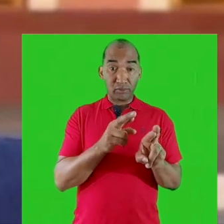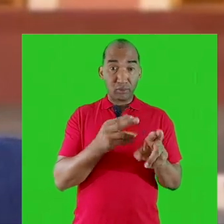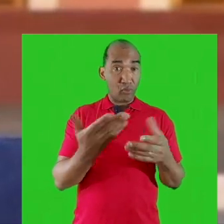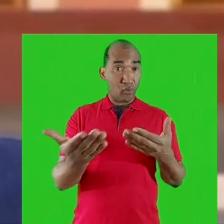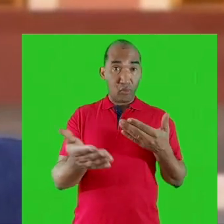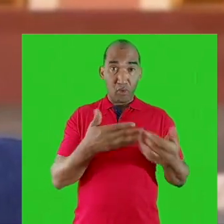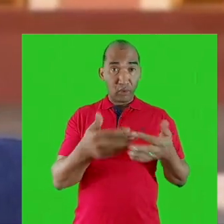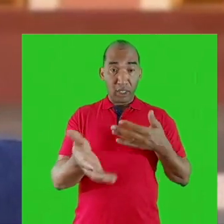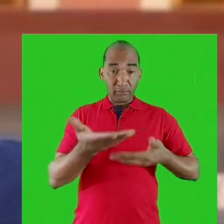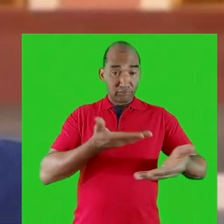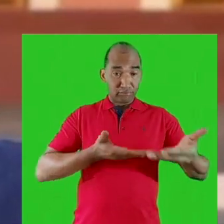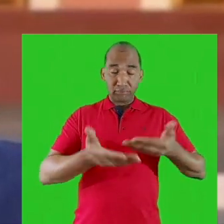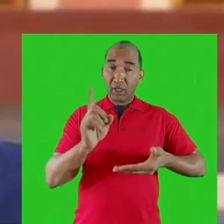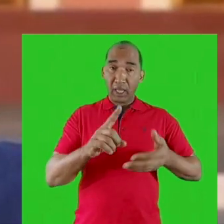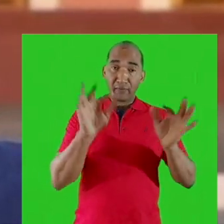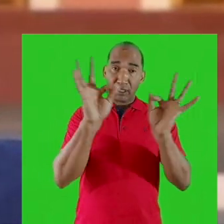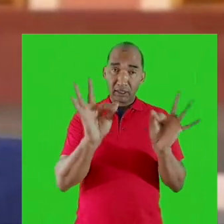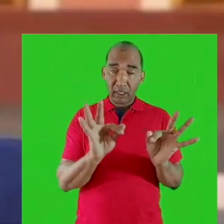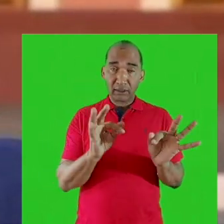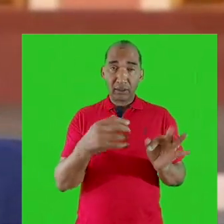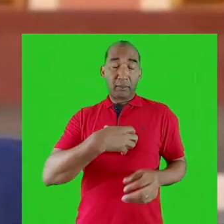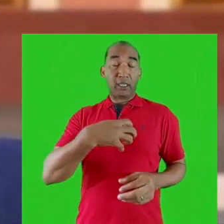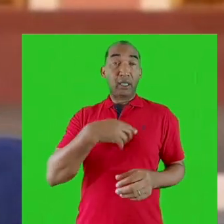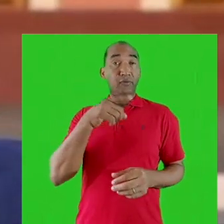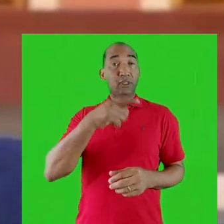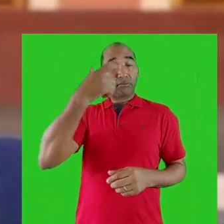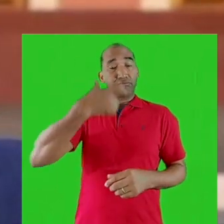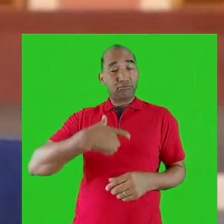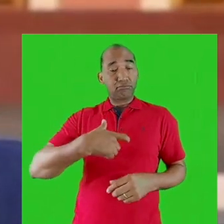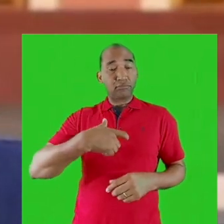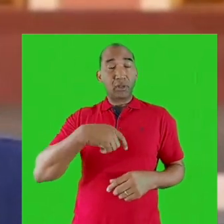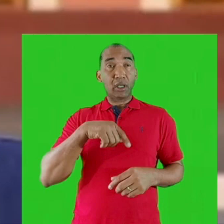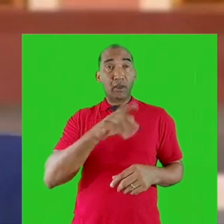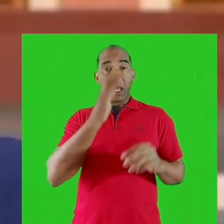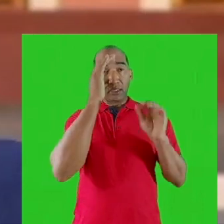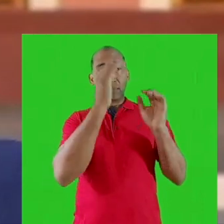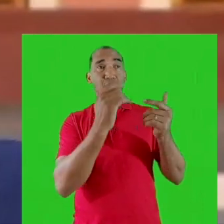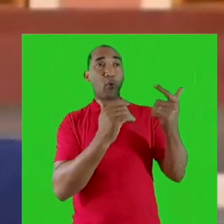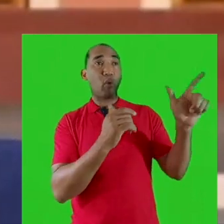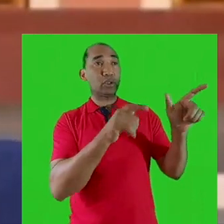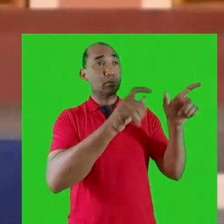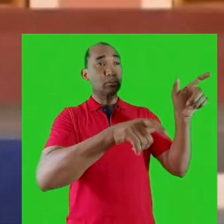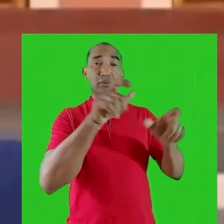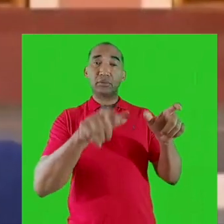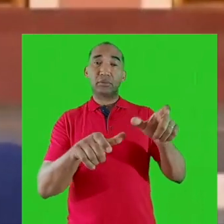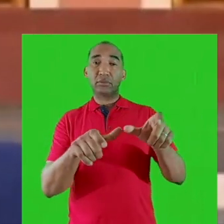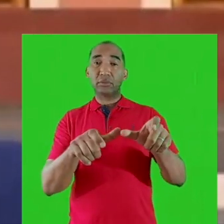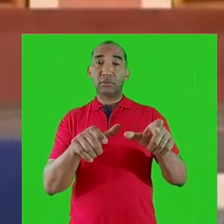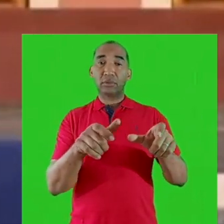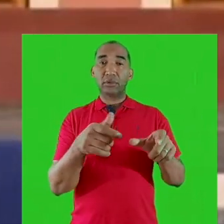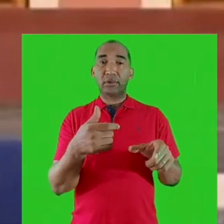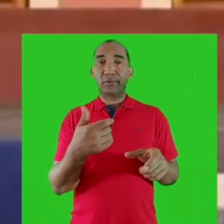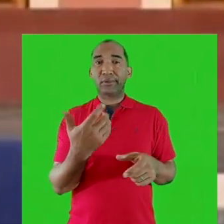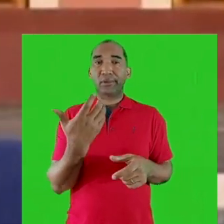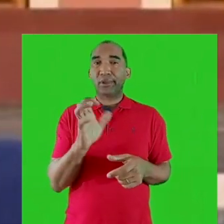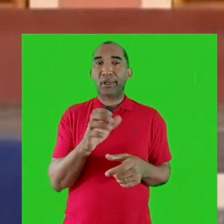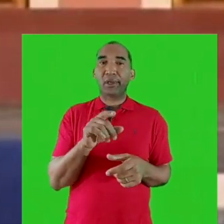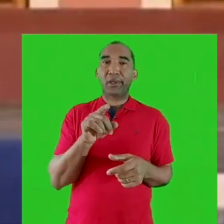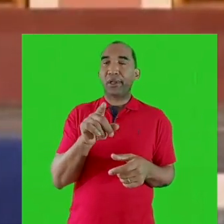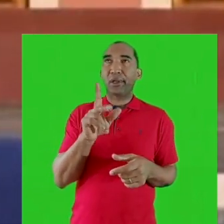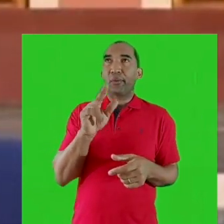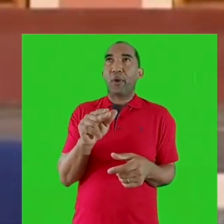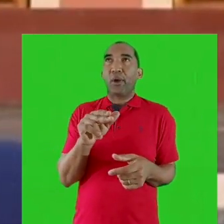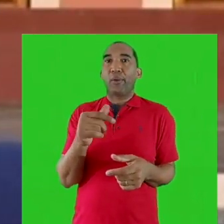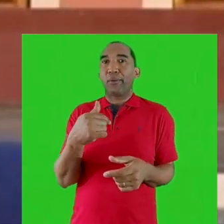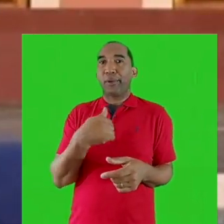essa felicidade, essa maneira de você ser você. E respeitar os outros como eles são. Eu não queria que ele fosse